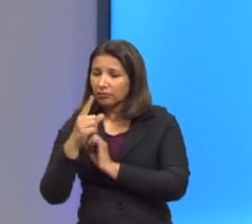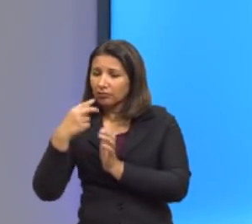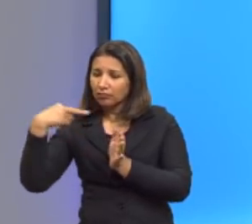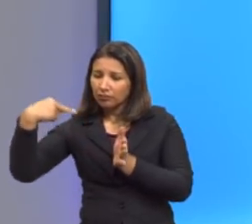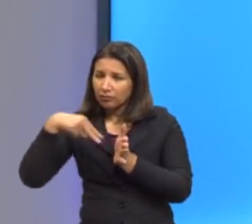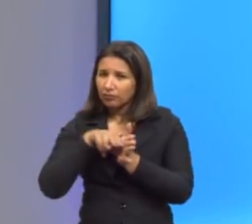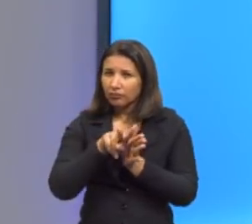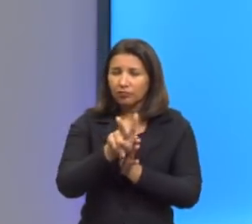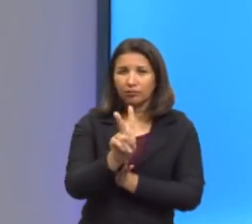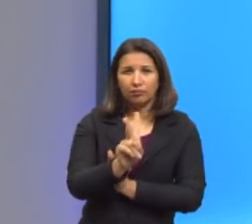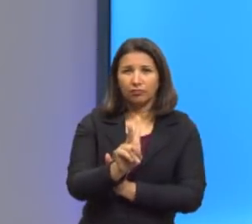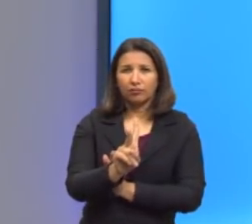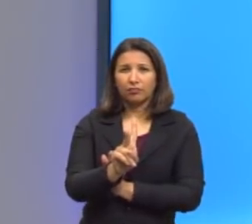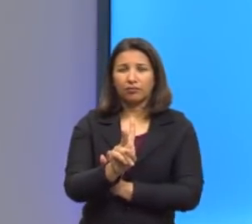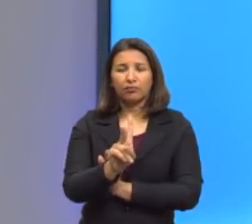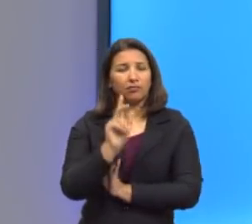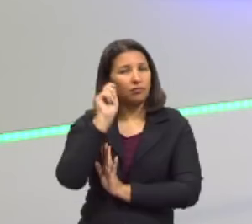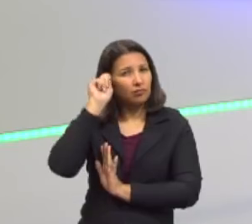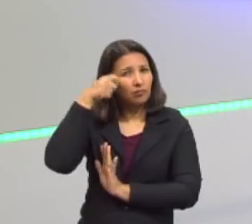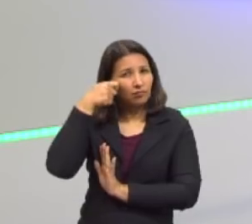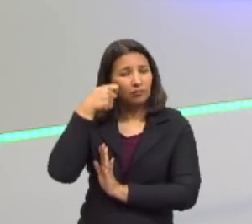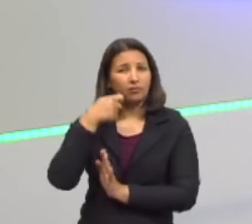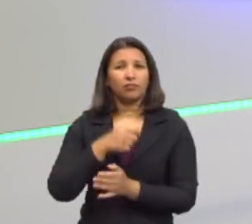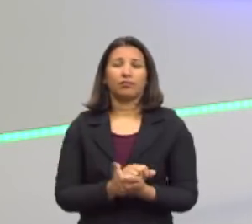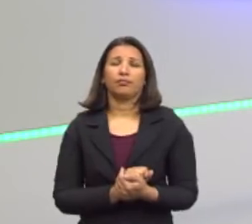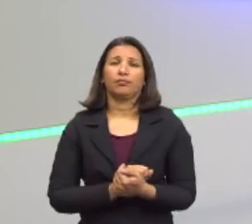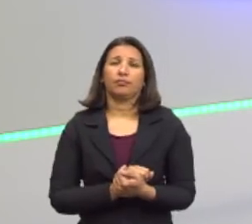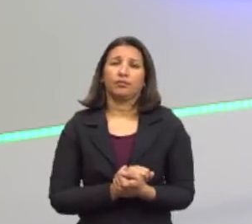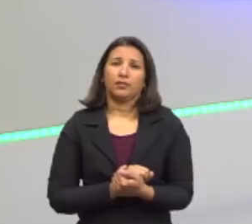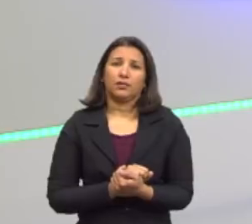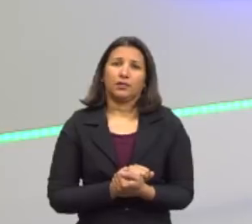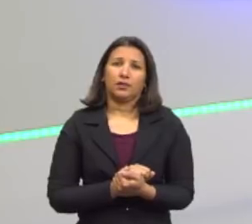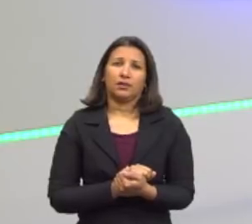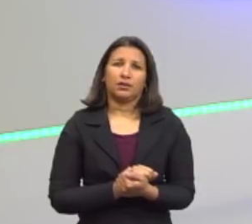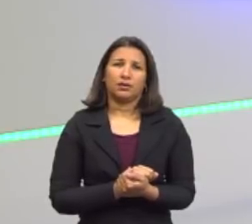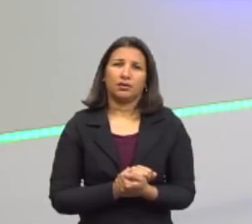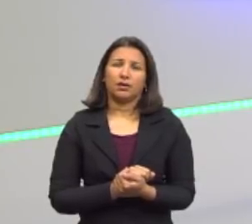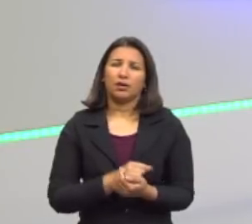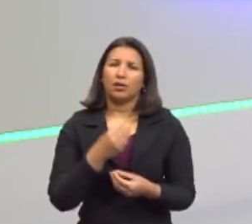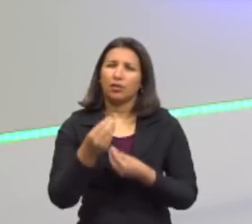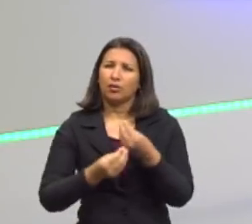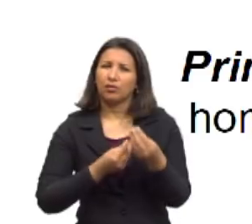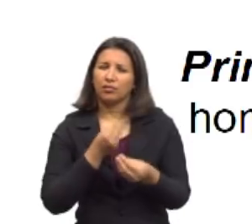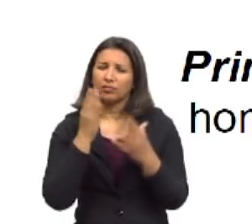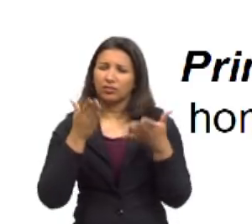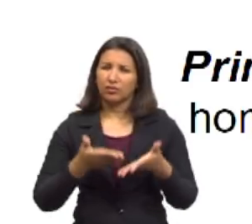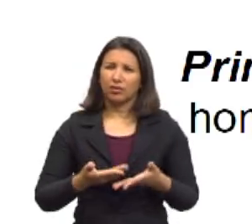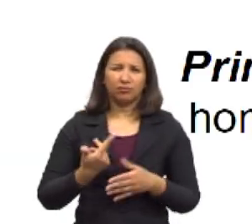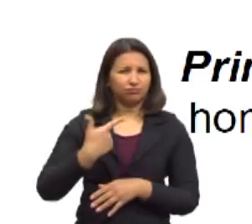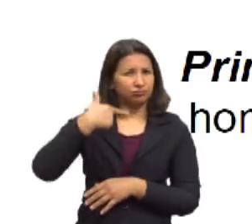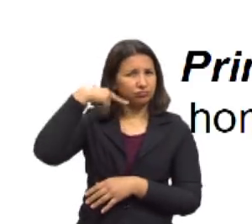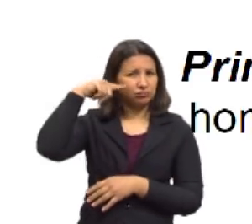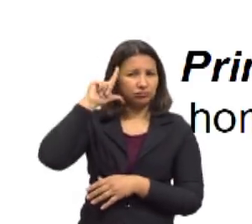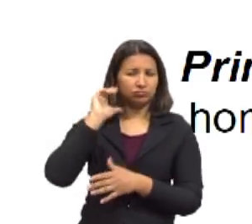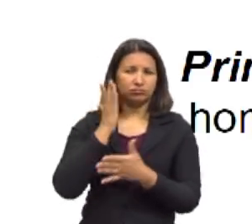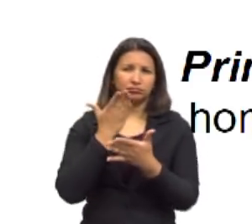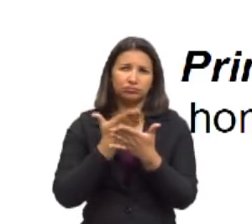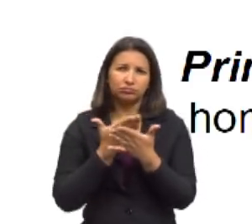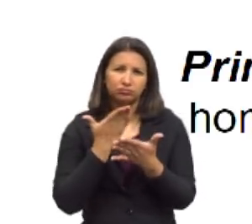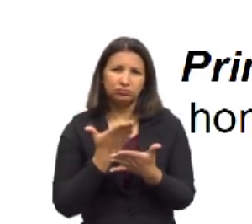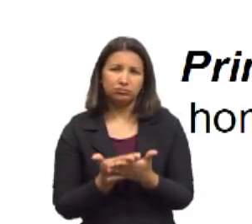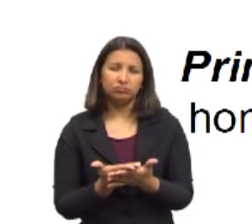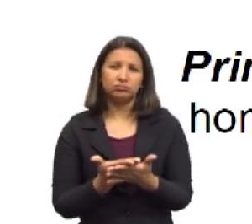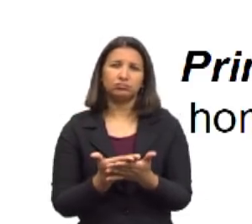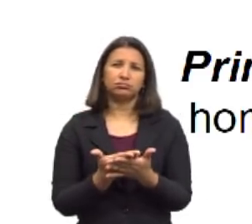ver o objeto da cor preta, ok? Como nós já vimos na aula passada, nós vimos